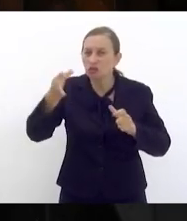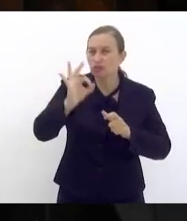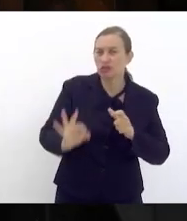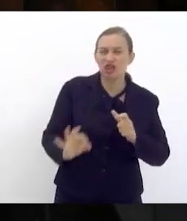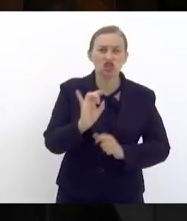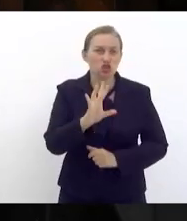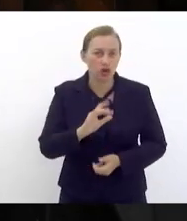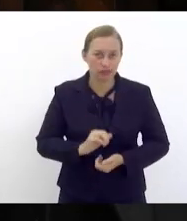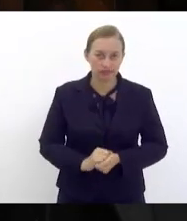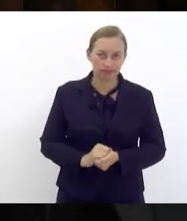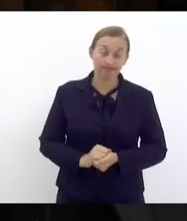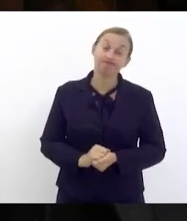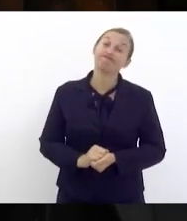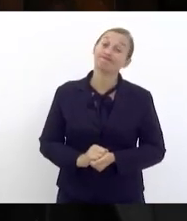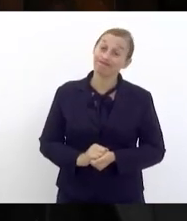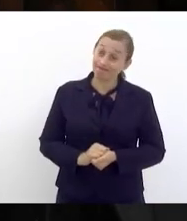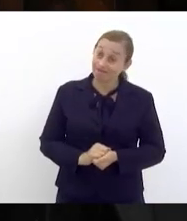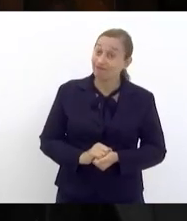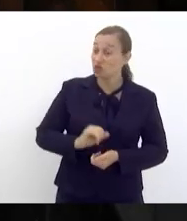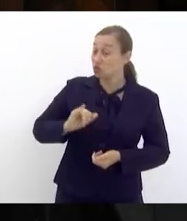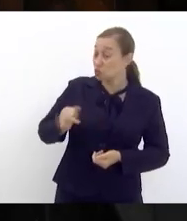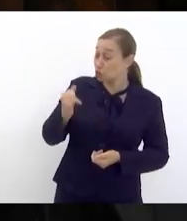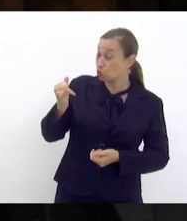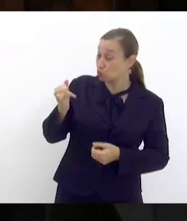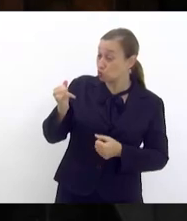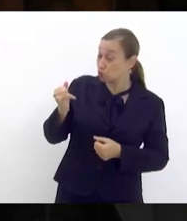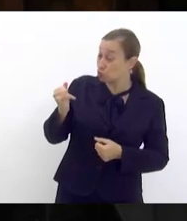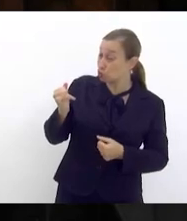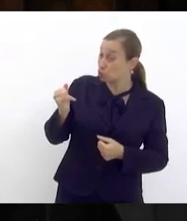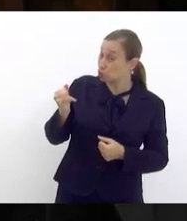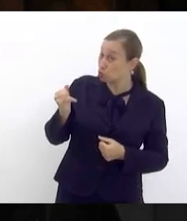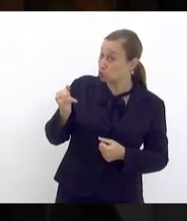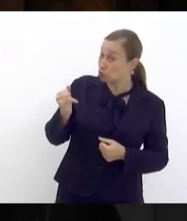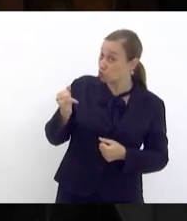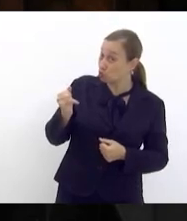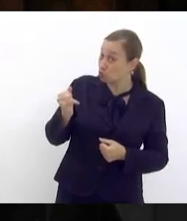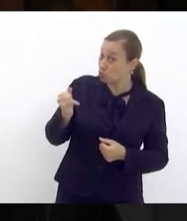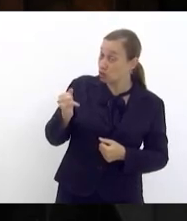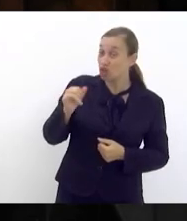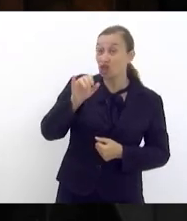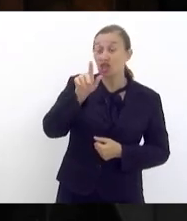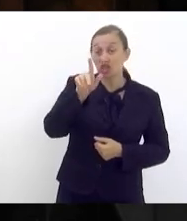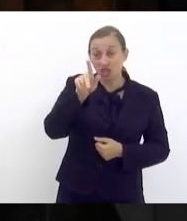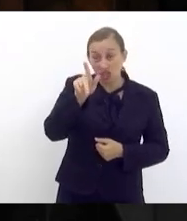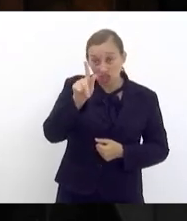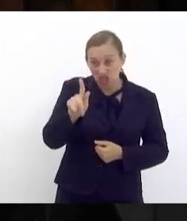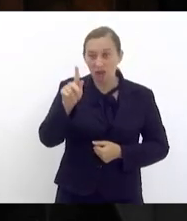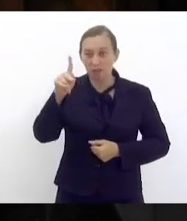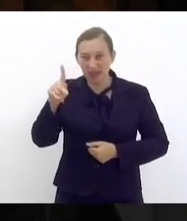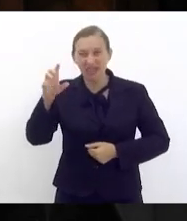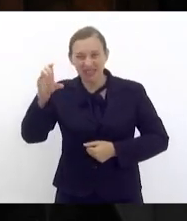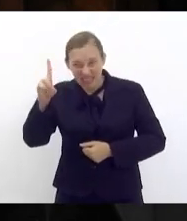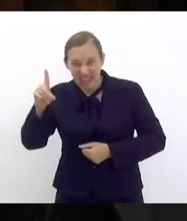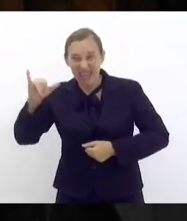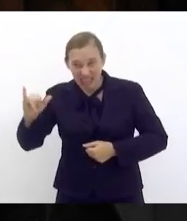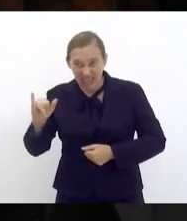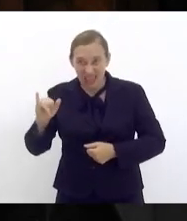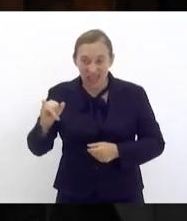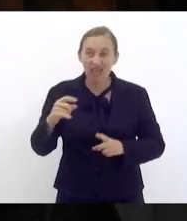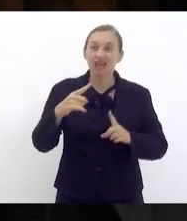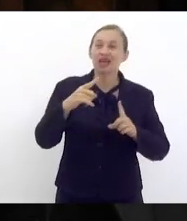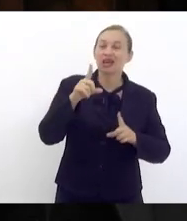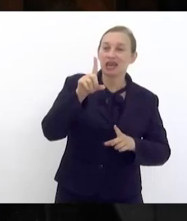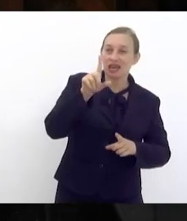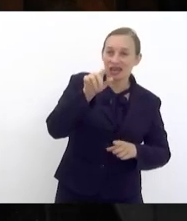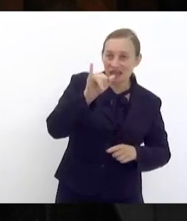2,14%. Os juros médios ponderados do IGPDI mais 6 com IPCA mais